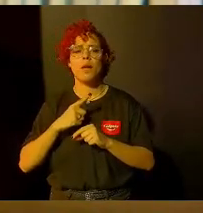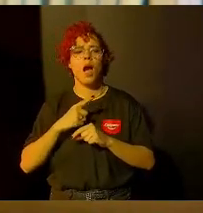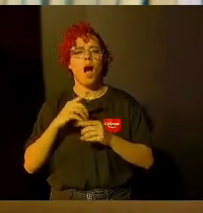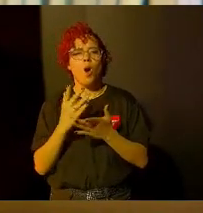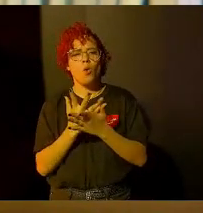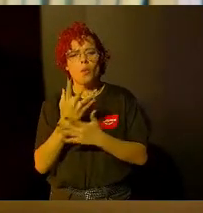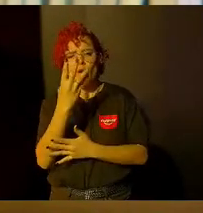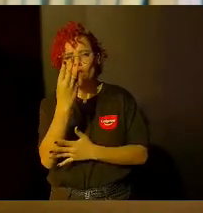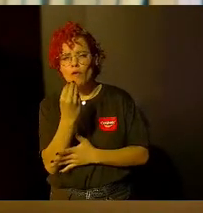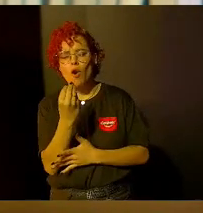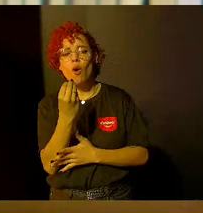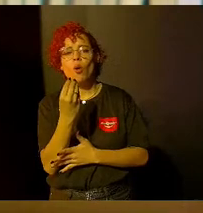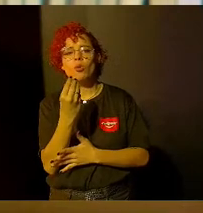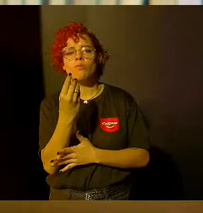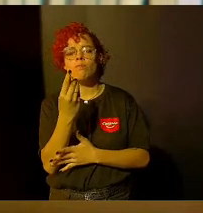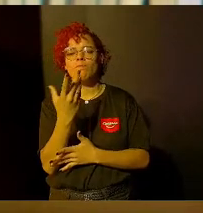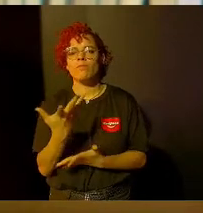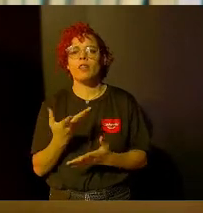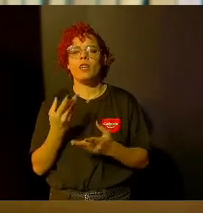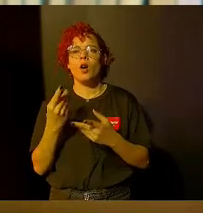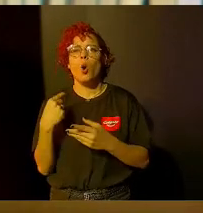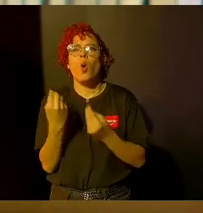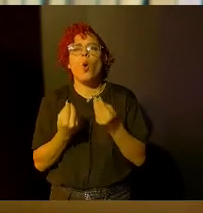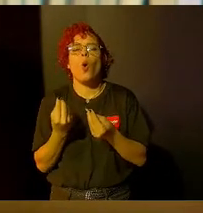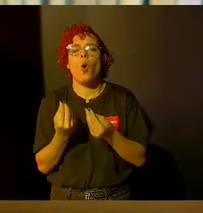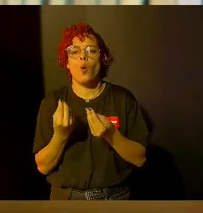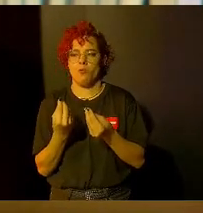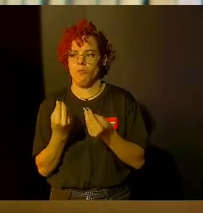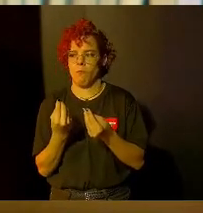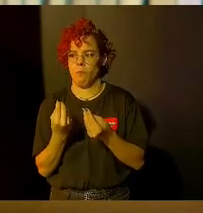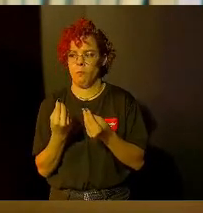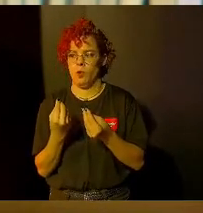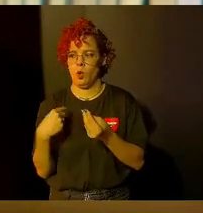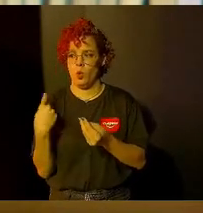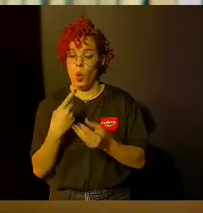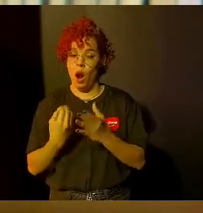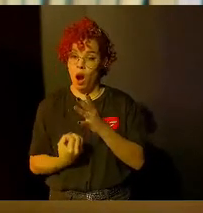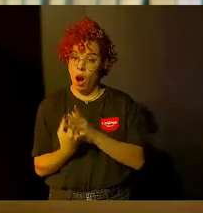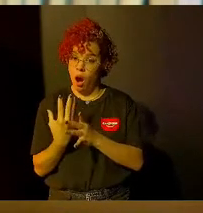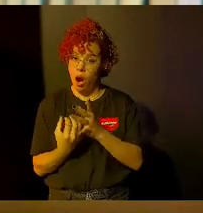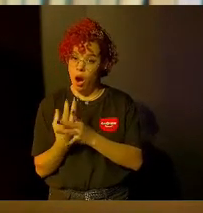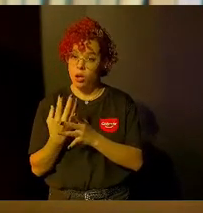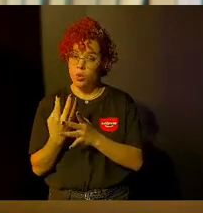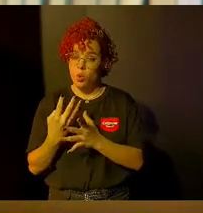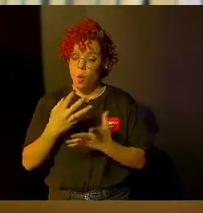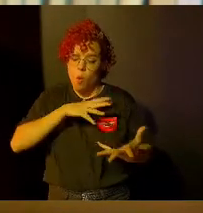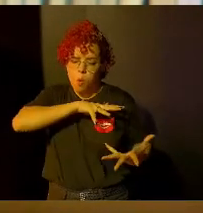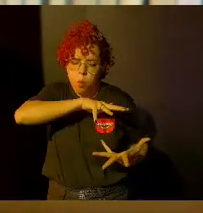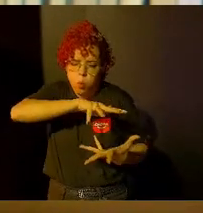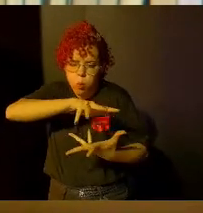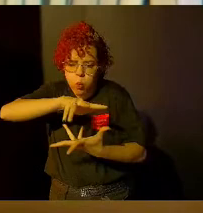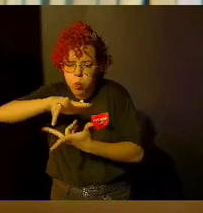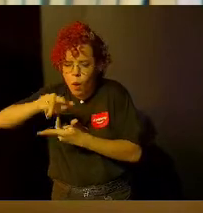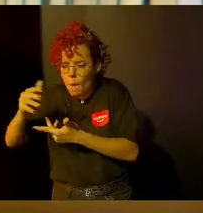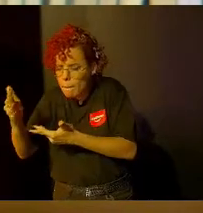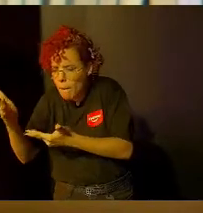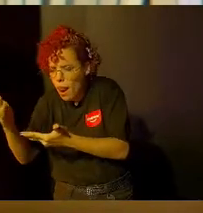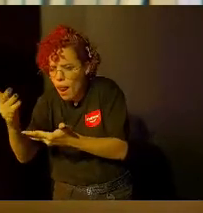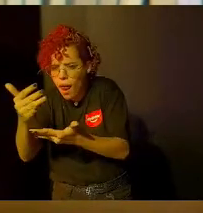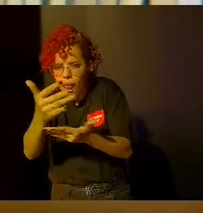como seu caso também né Felipe como que a gente cria todo mundo universo a partir desses fragmentos